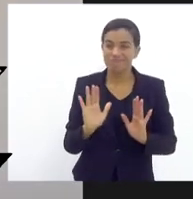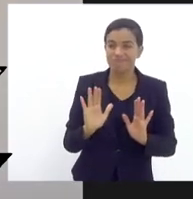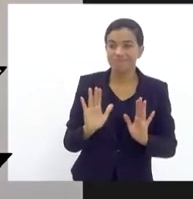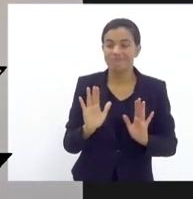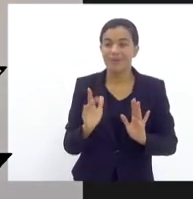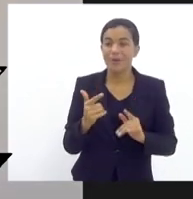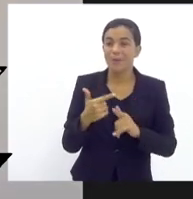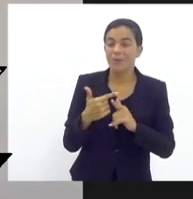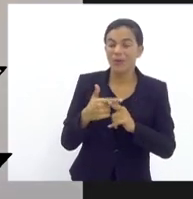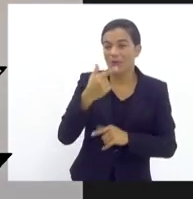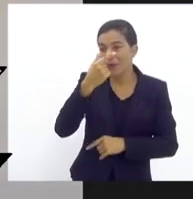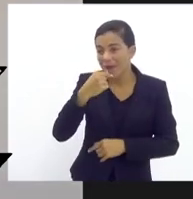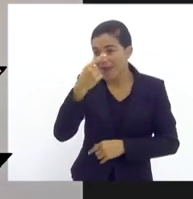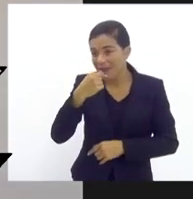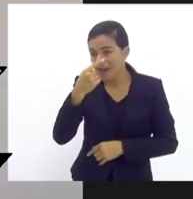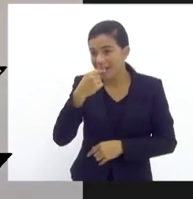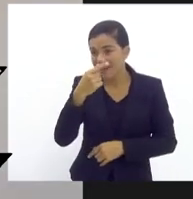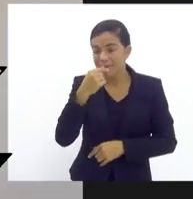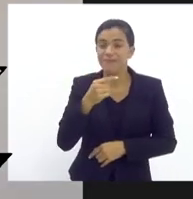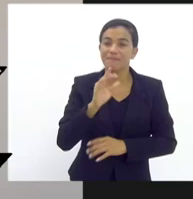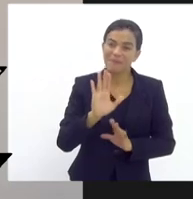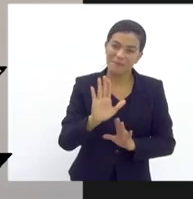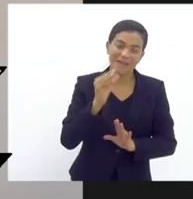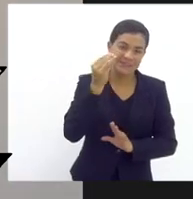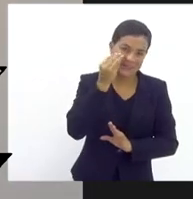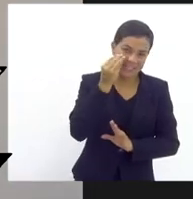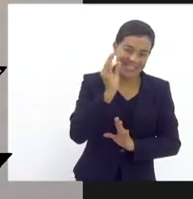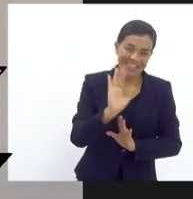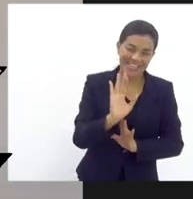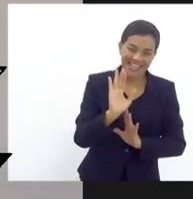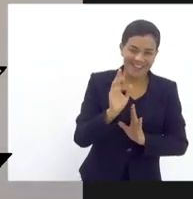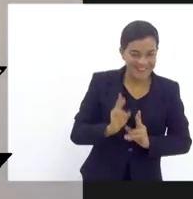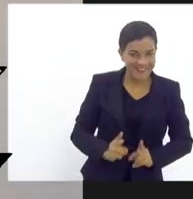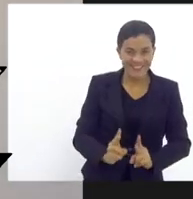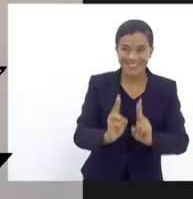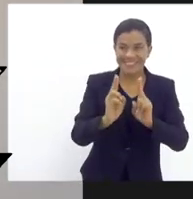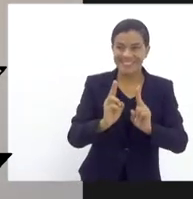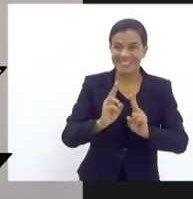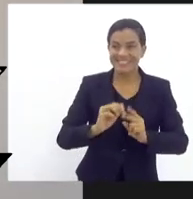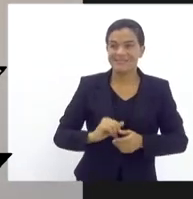inteligível eu tô um pouco gripada aqui mas eu vou tentar aqui consegui